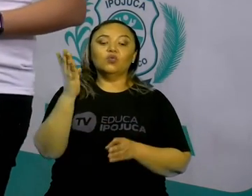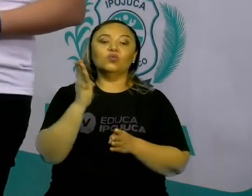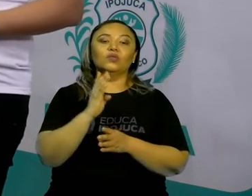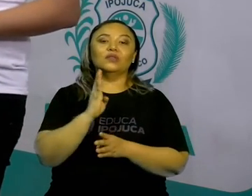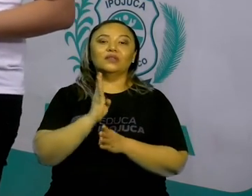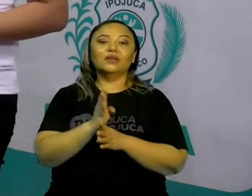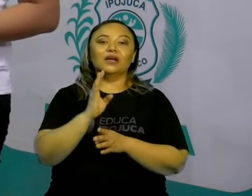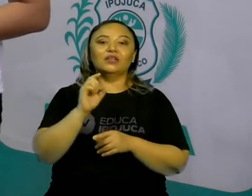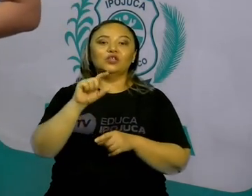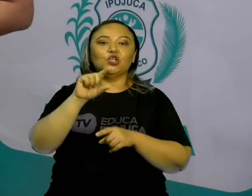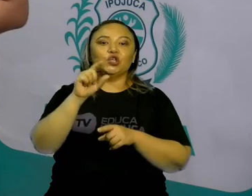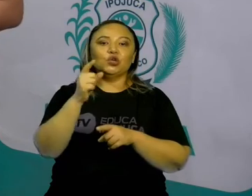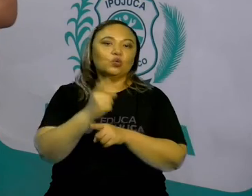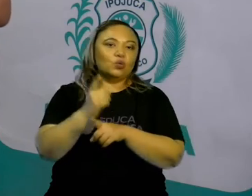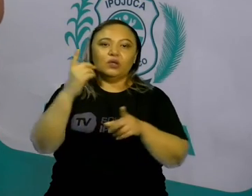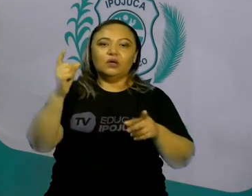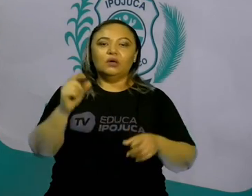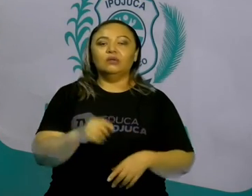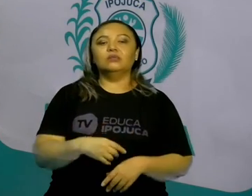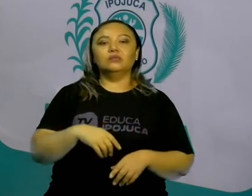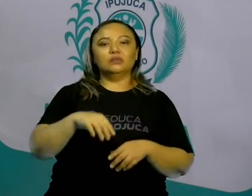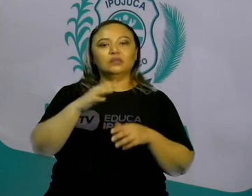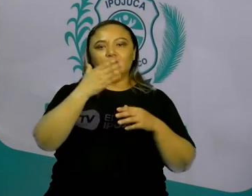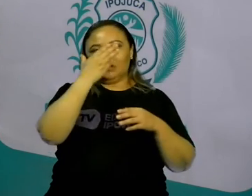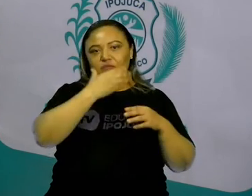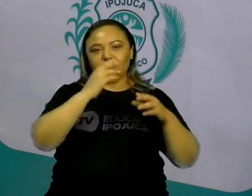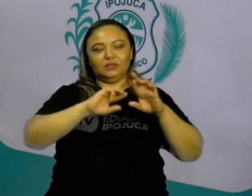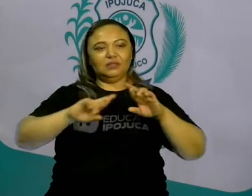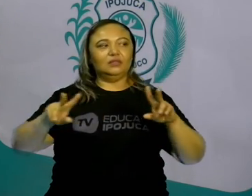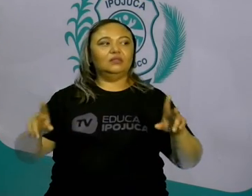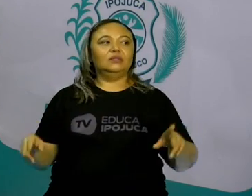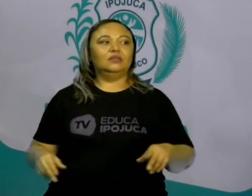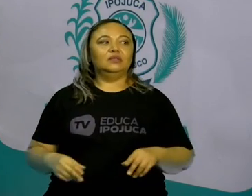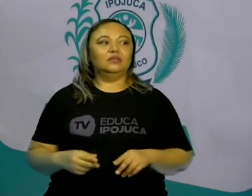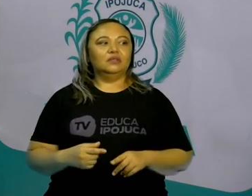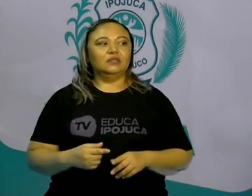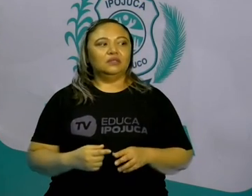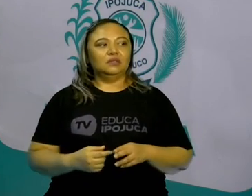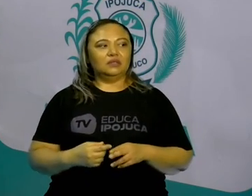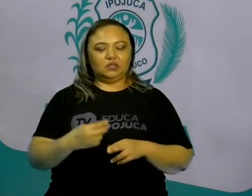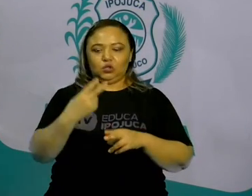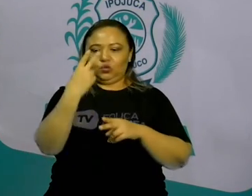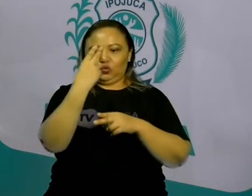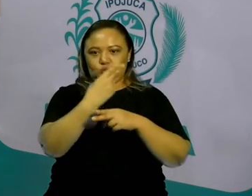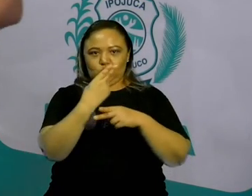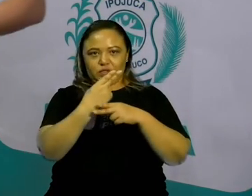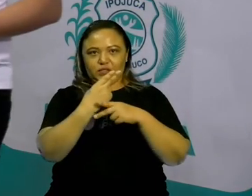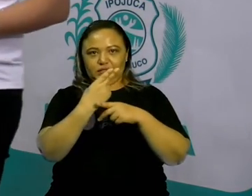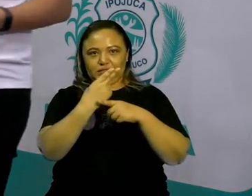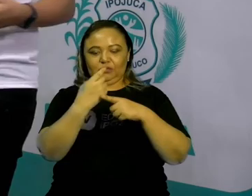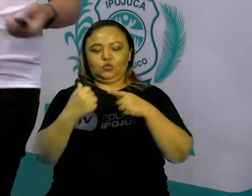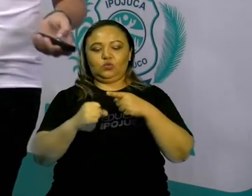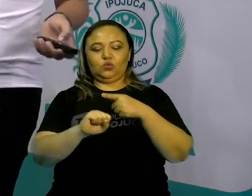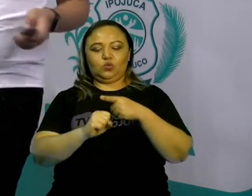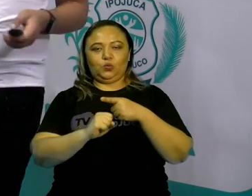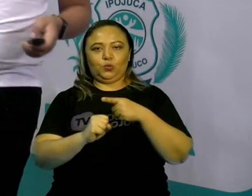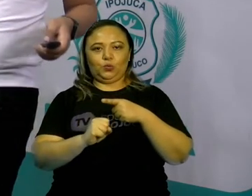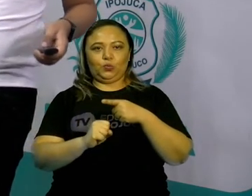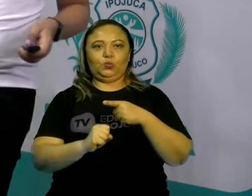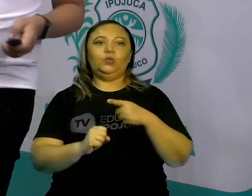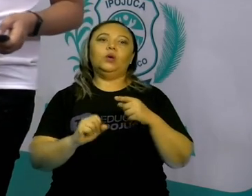que agora lembrando duas frutas no total de ou e dizer carro